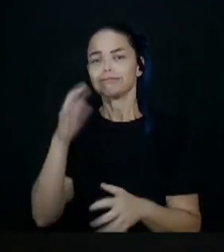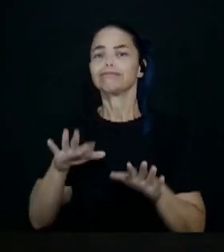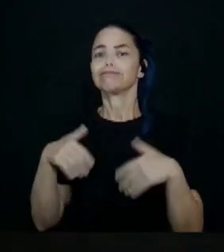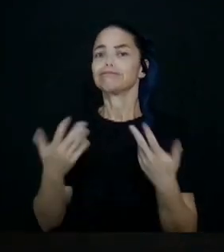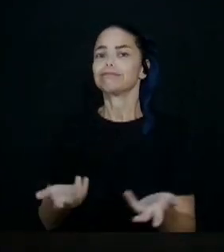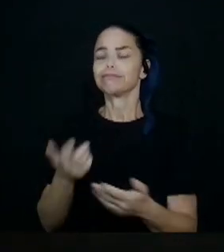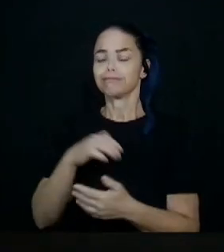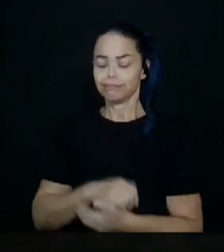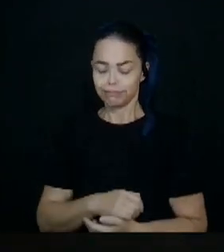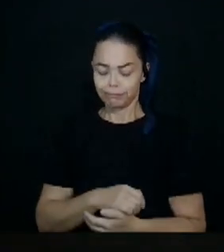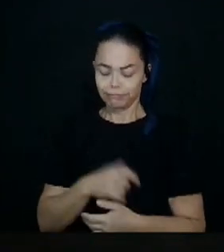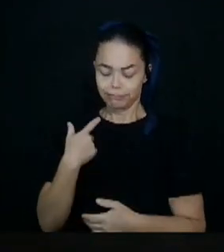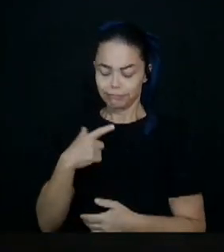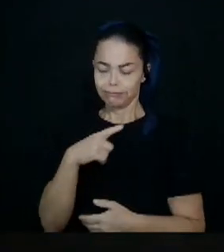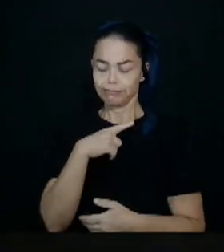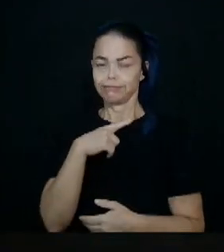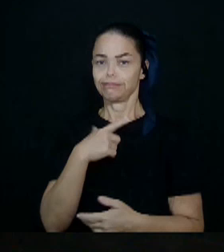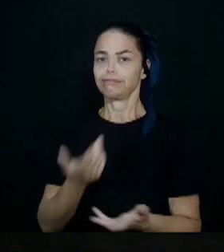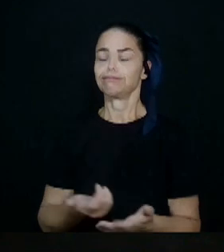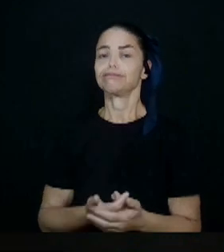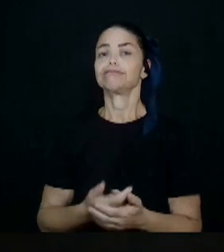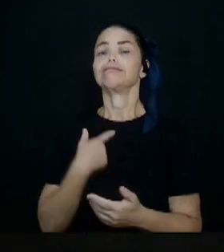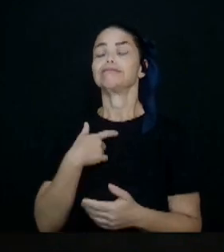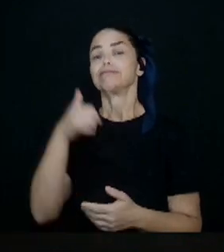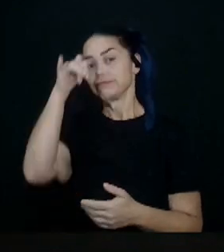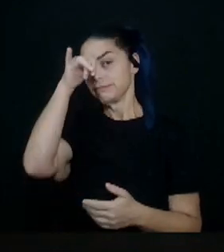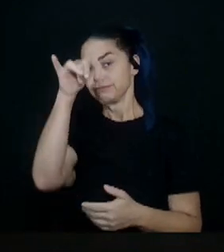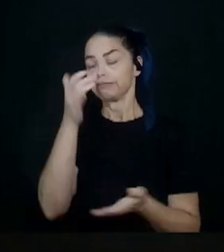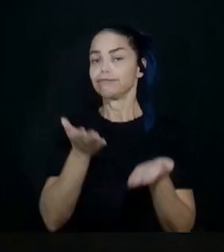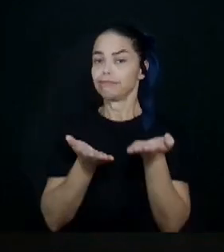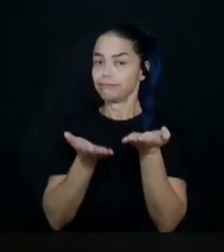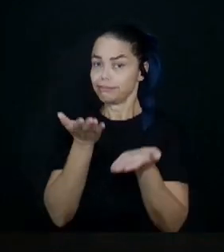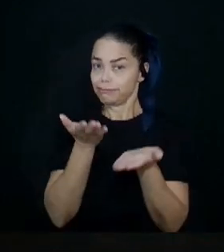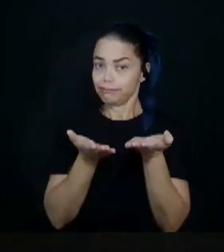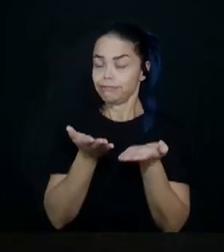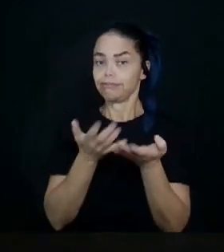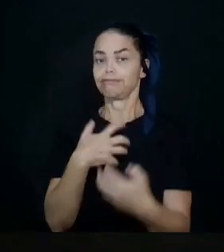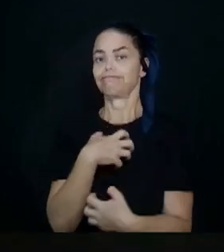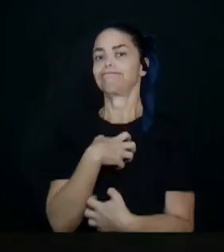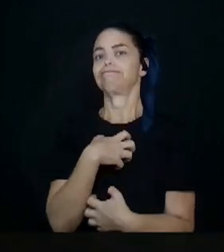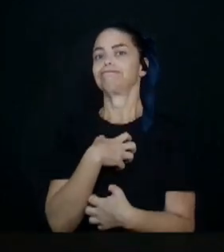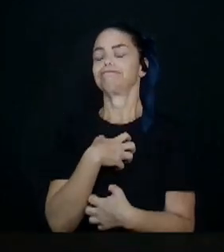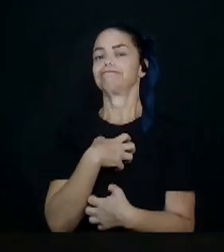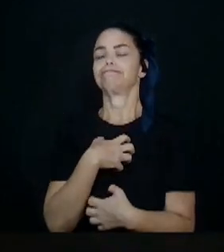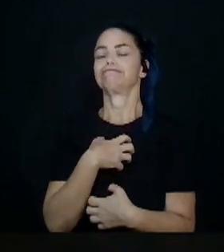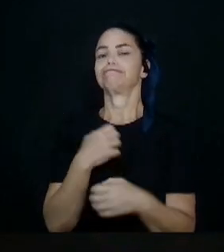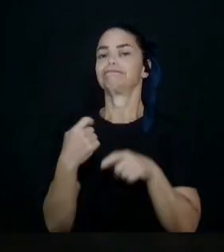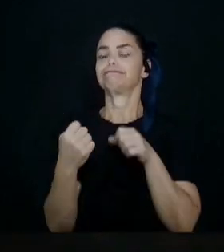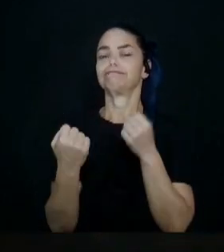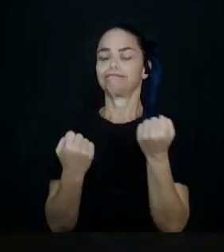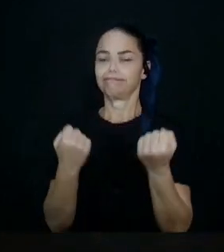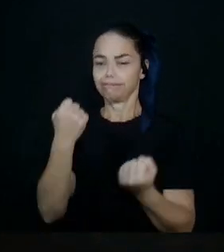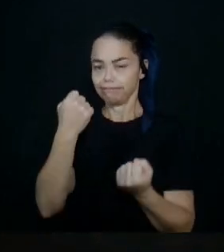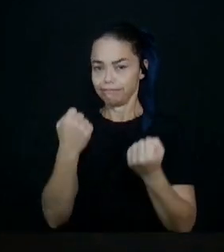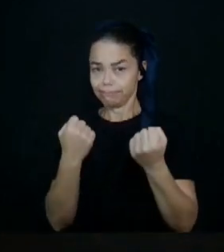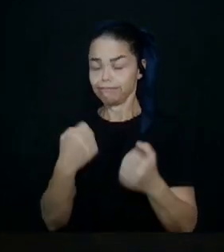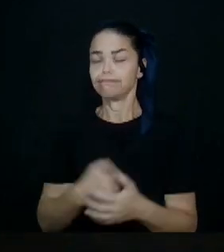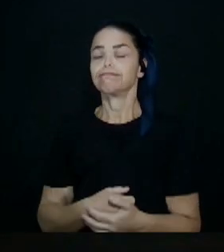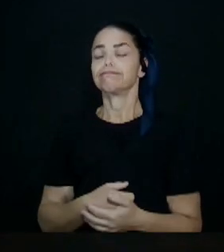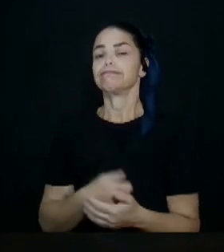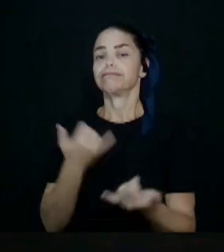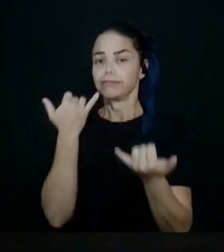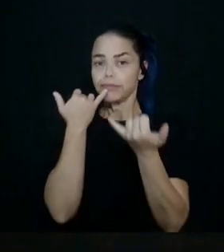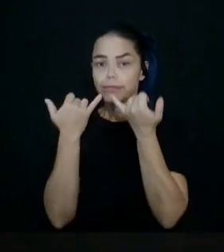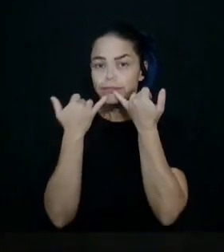que a gente deve fazer para poder equilibrar as emoções no trânsito. Vamos com a informação. A